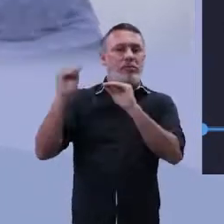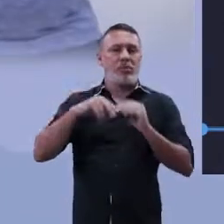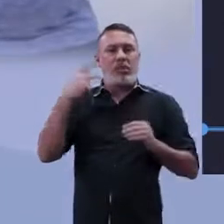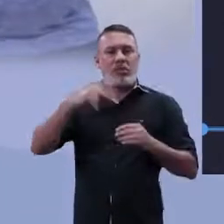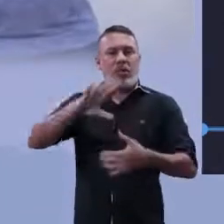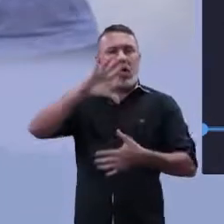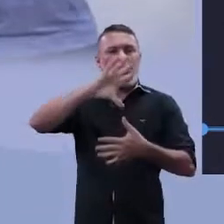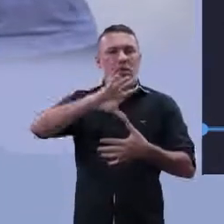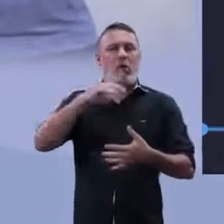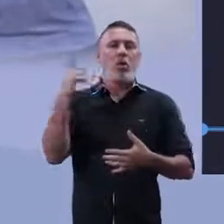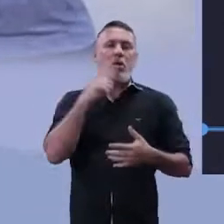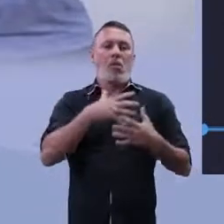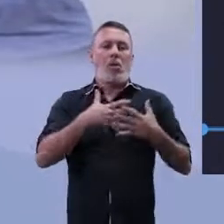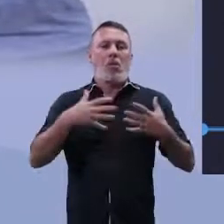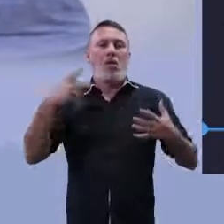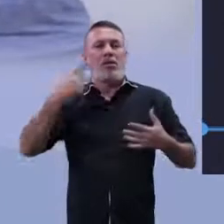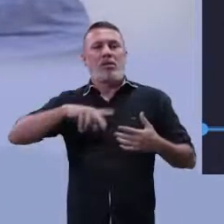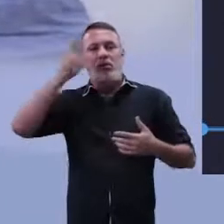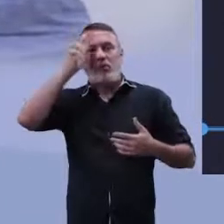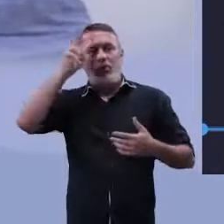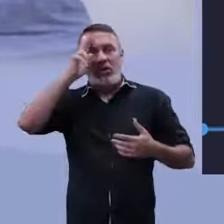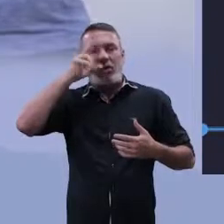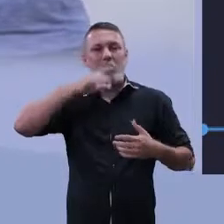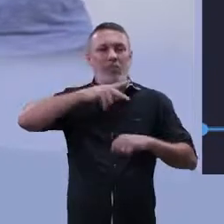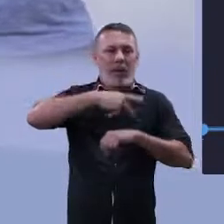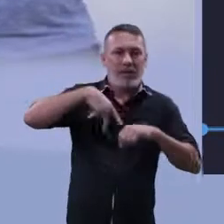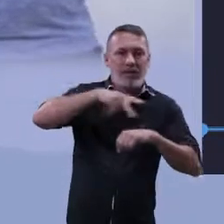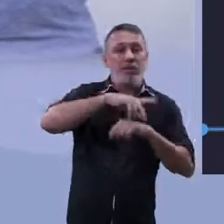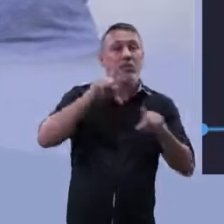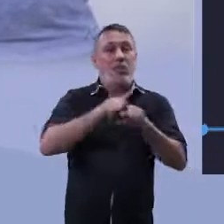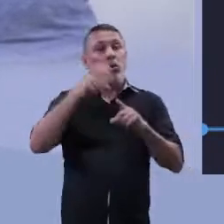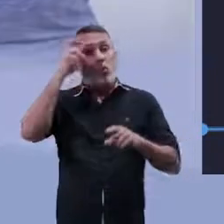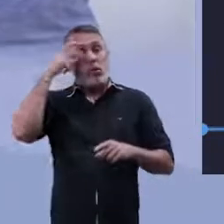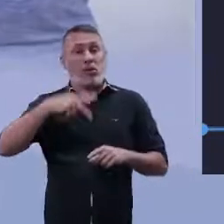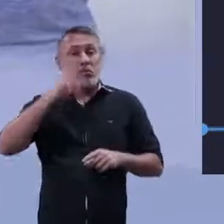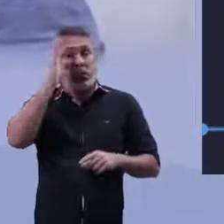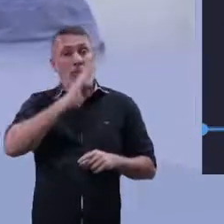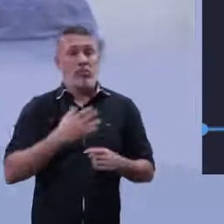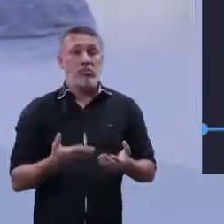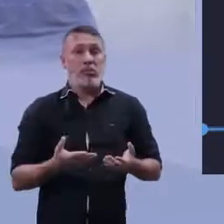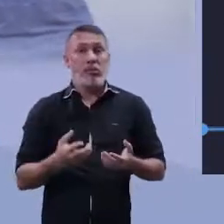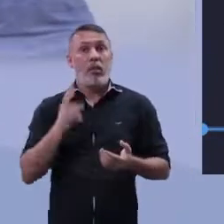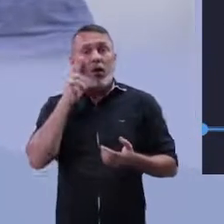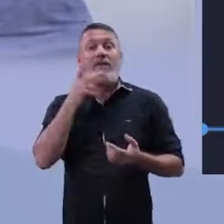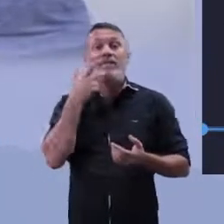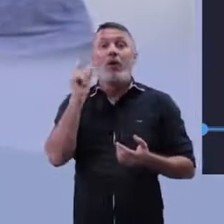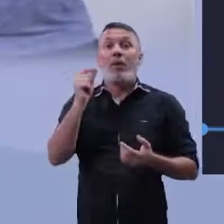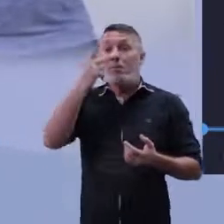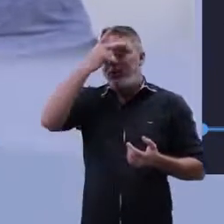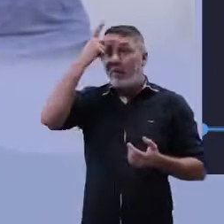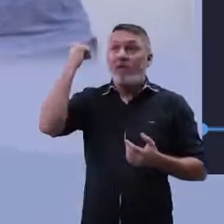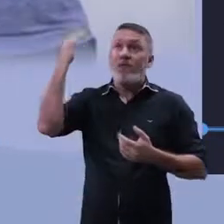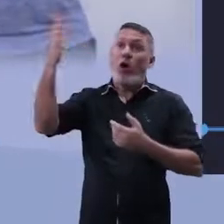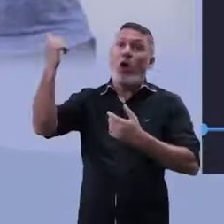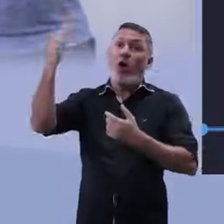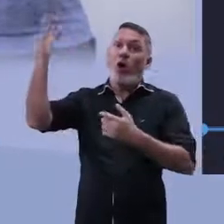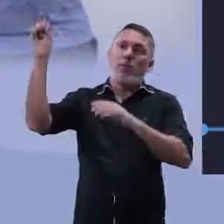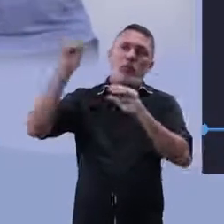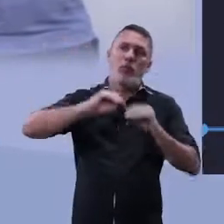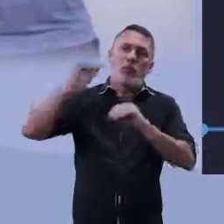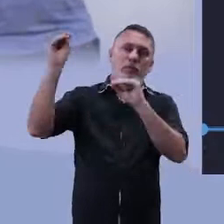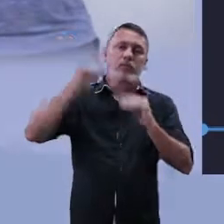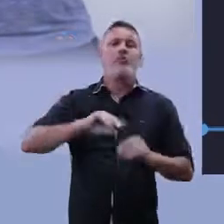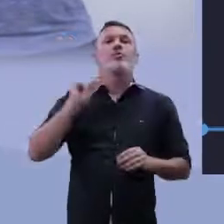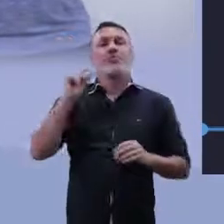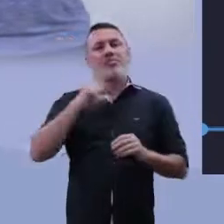por contribuir expressivamente para a história do país e para a cultura brasileira. Então está falando que as pessoas vieram para cá,